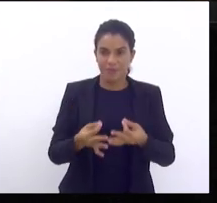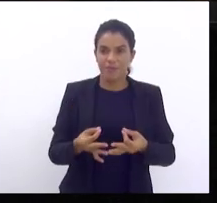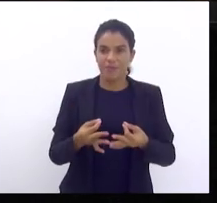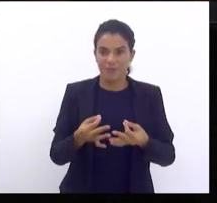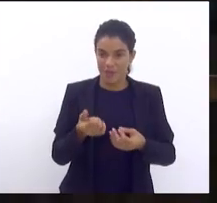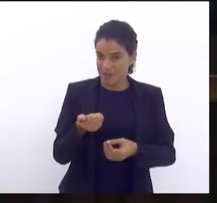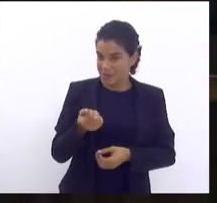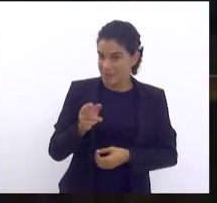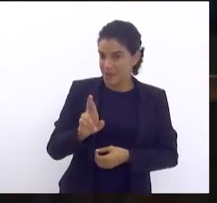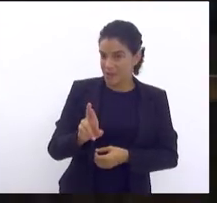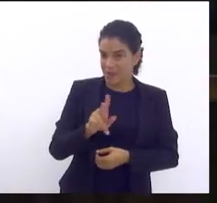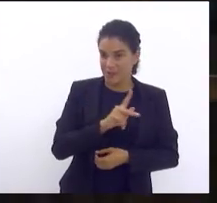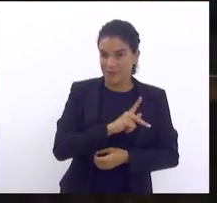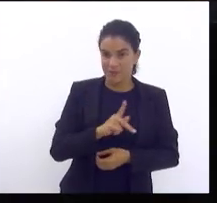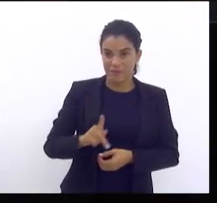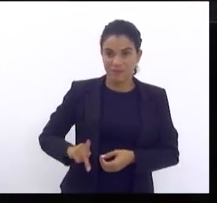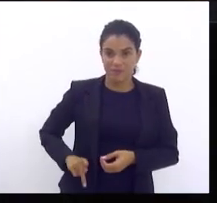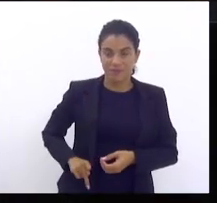senhor